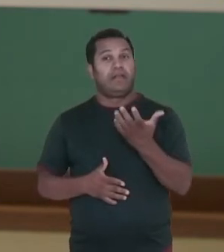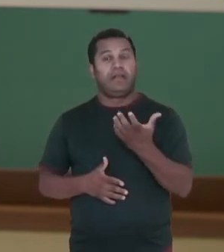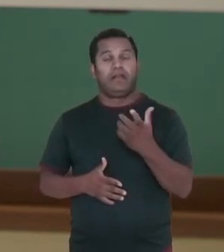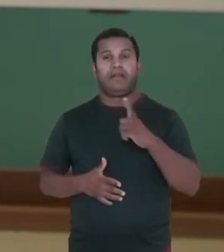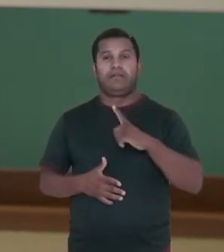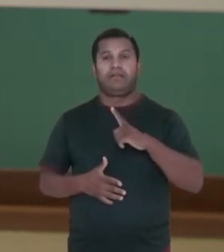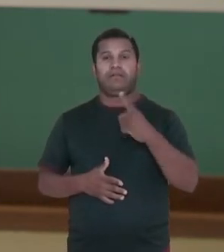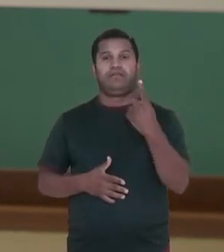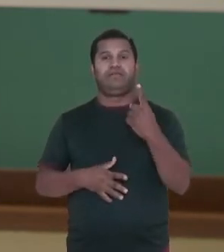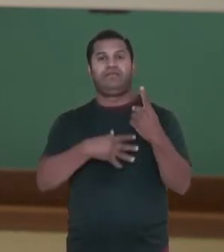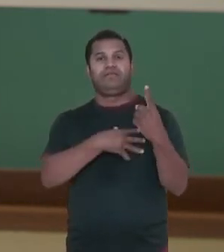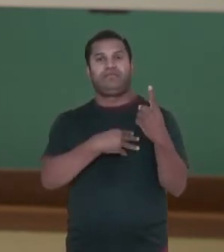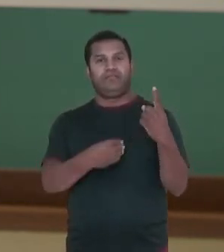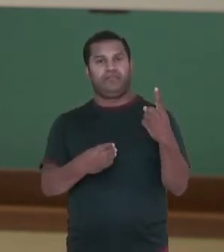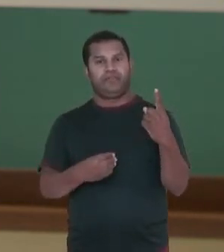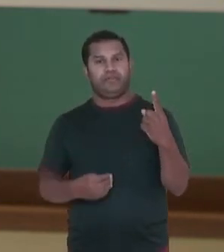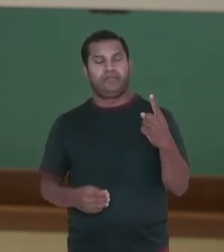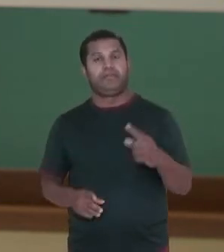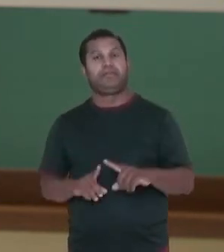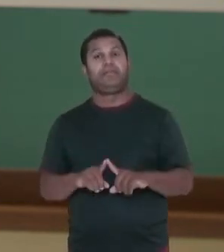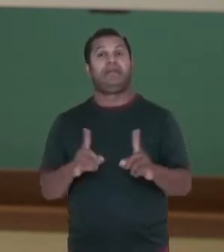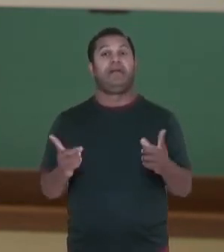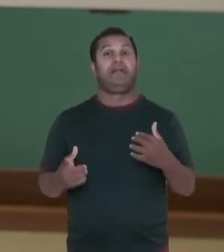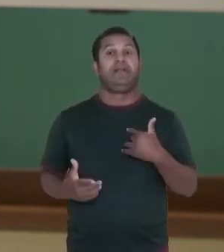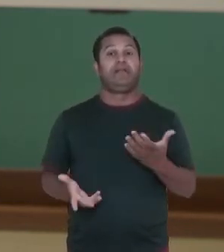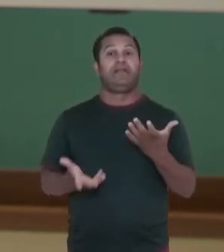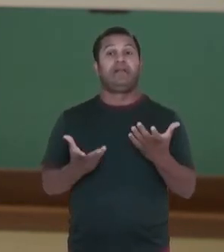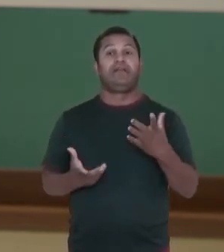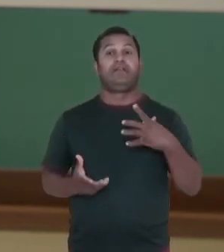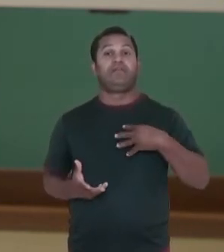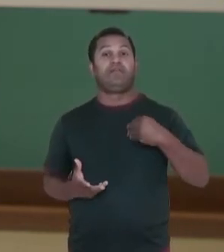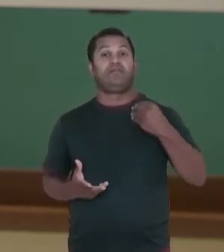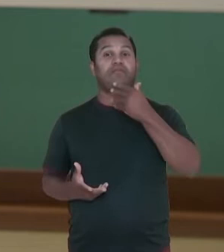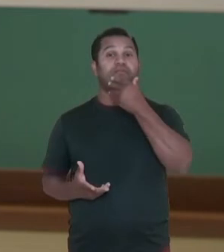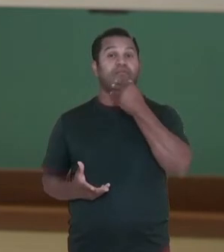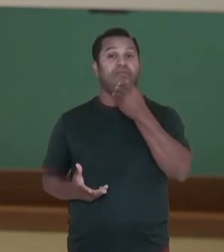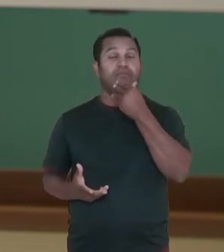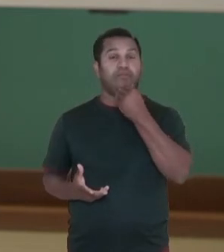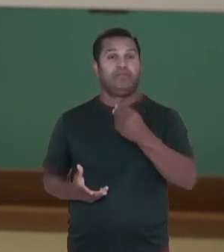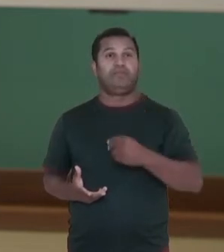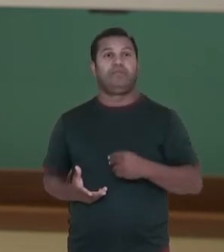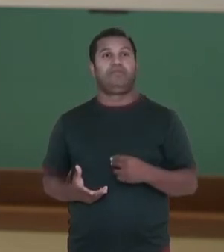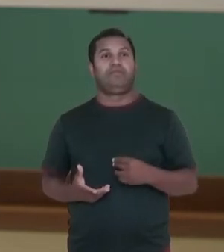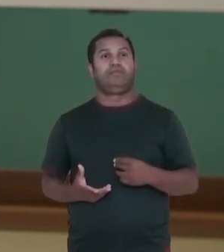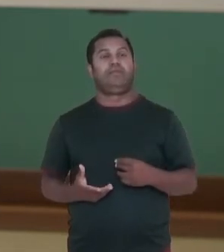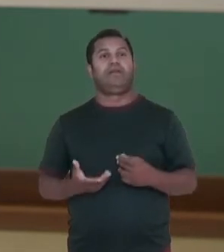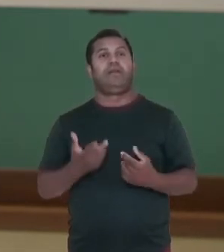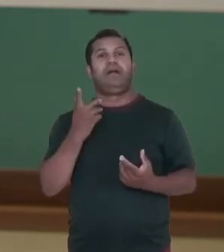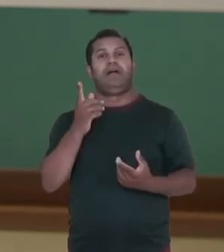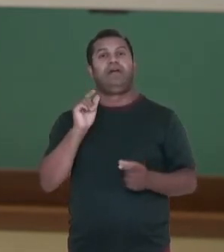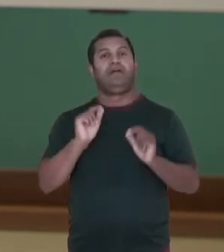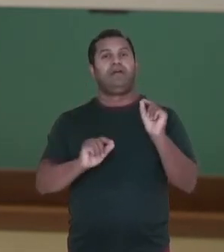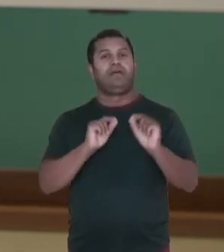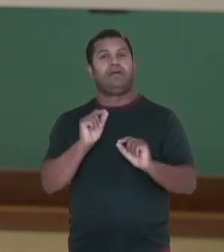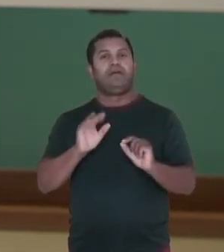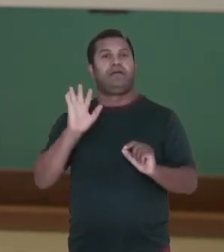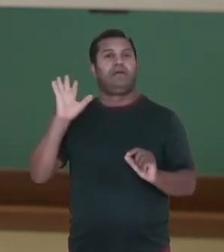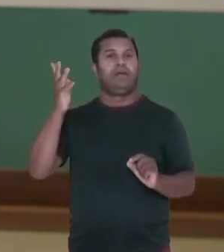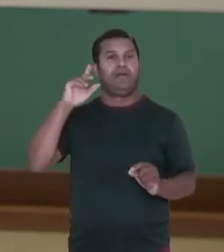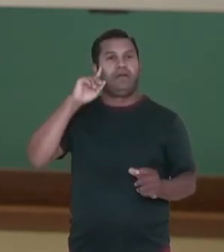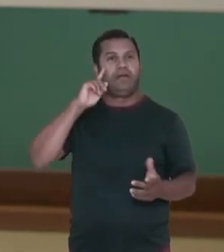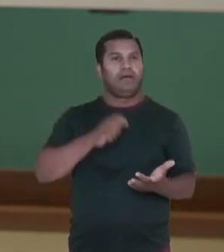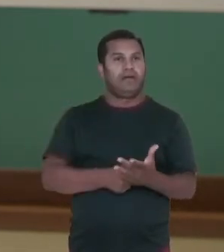Existem técnicas, né, que podem ajudar a ser meninos. Mas, por exemplo, eu quero ver se eu tenho um indivíduo com aquela